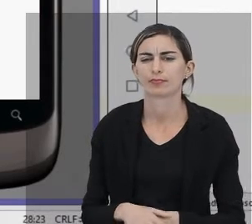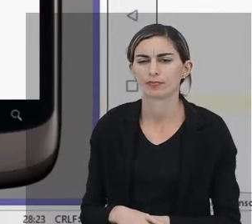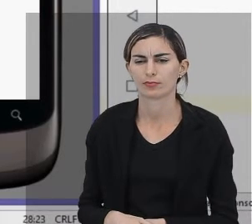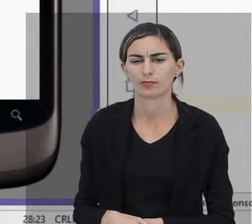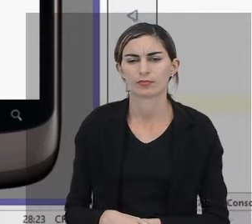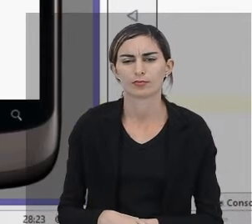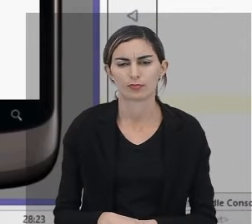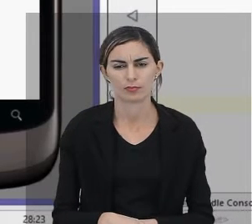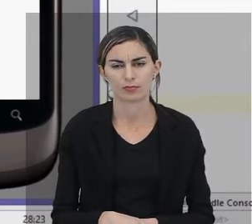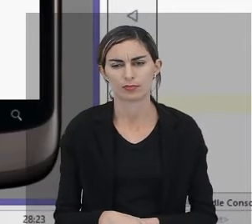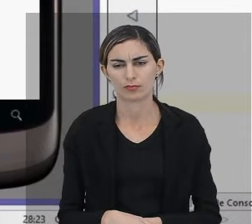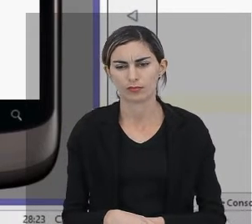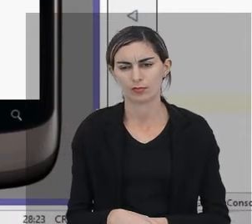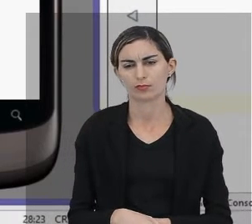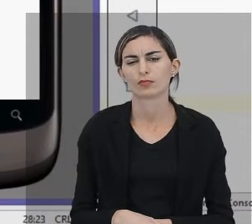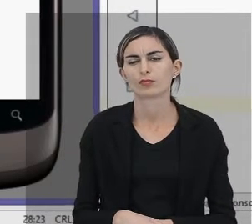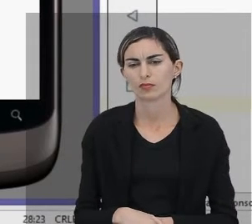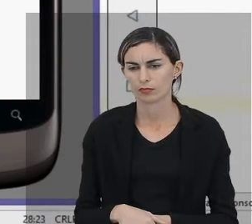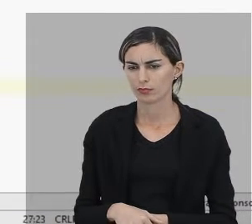Tá?